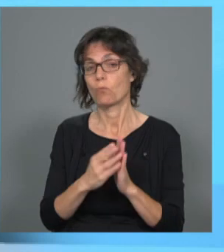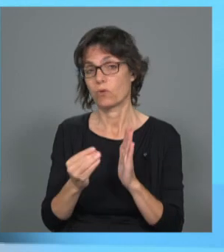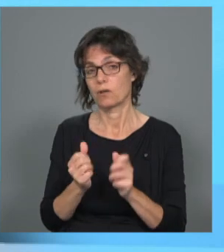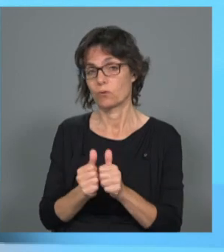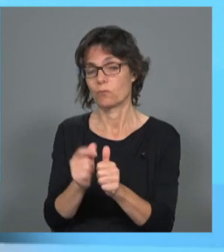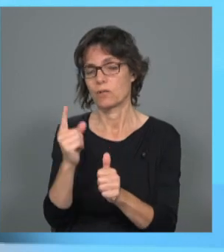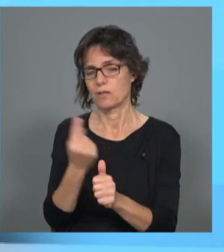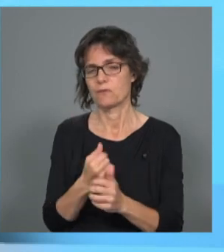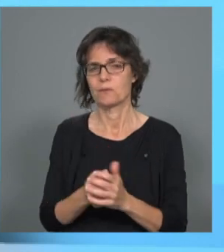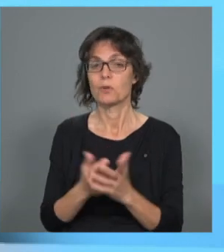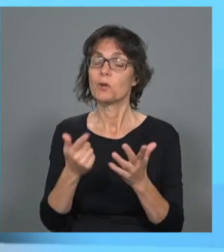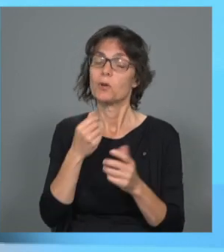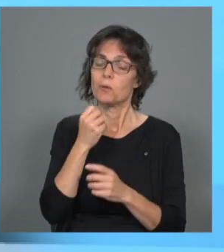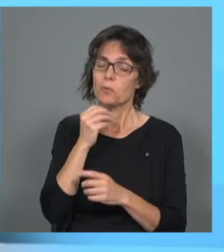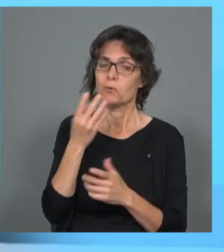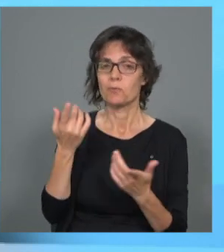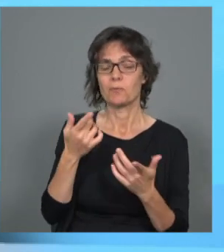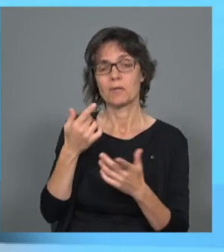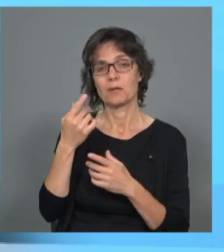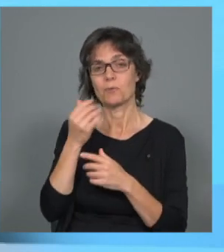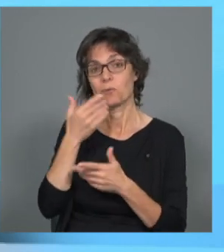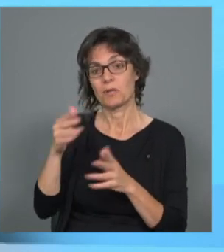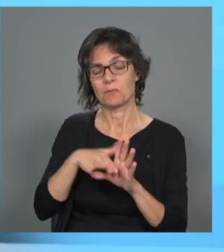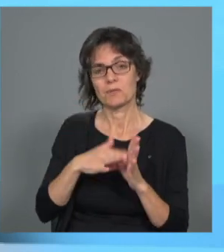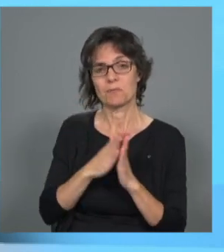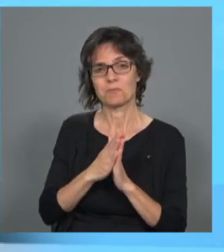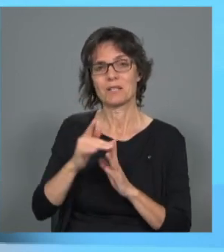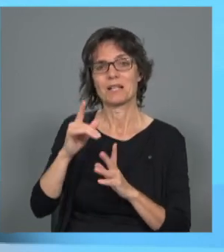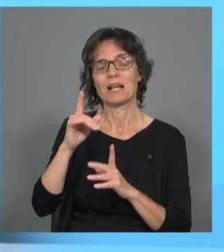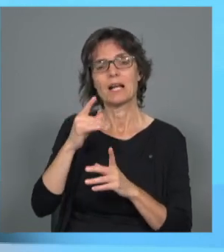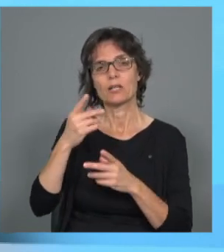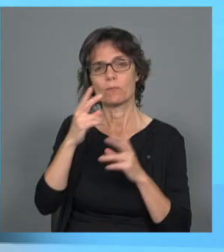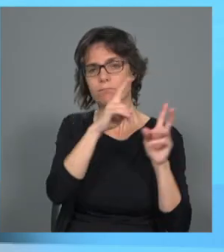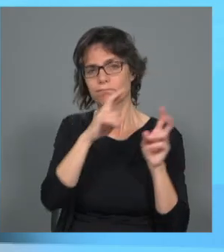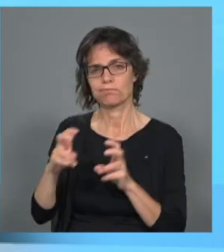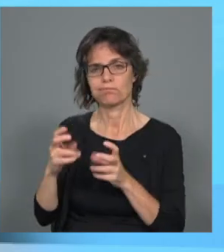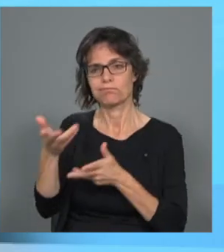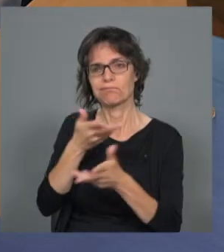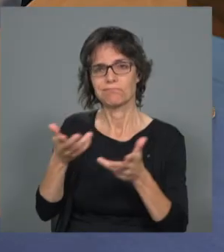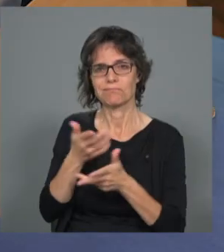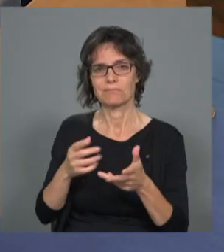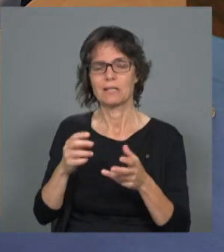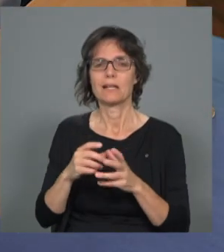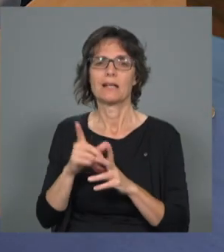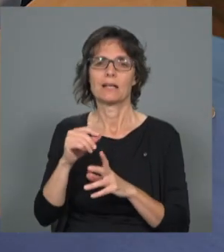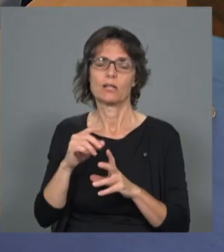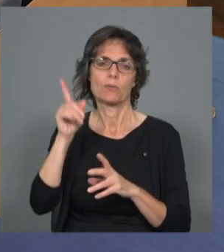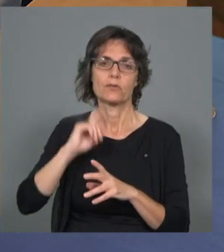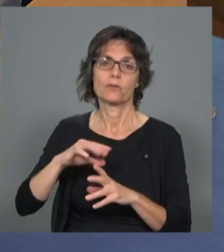da Ascensão do Senhor e analisamos também este Dia Mundial das Comunicações Sociais, que é coincidente.